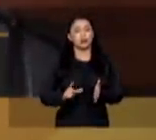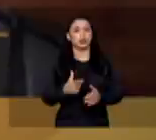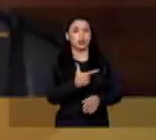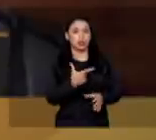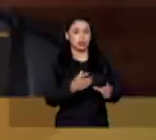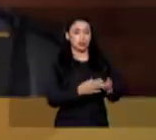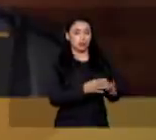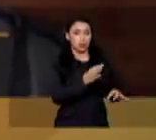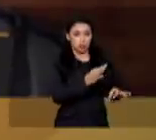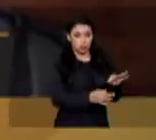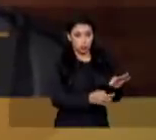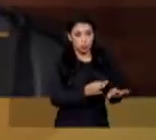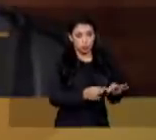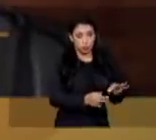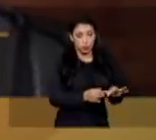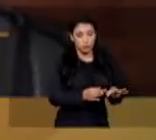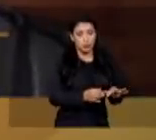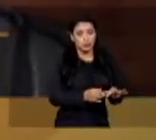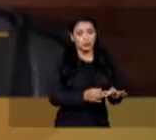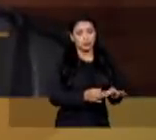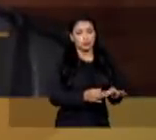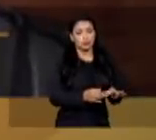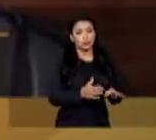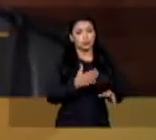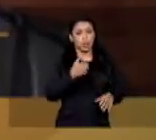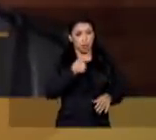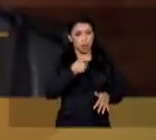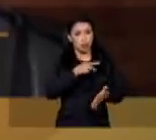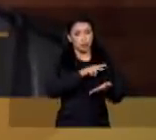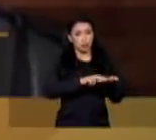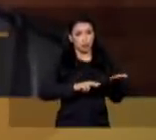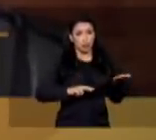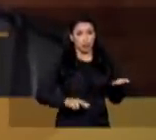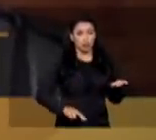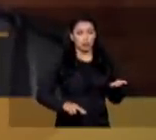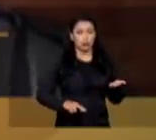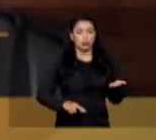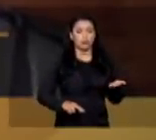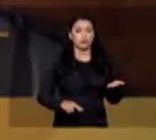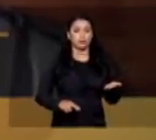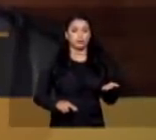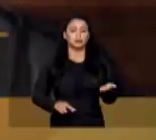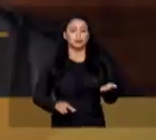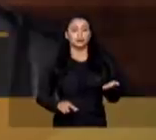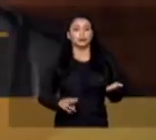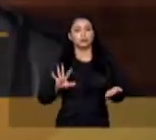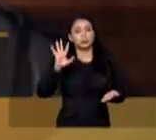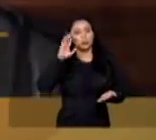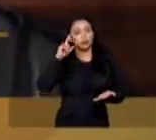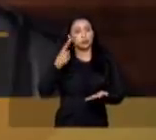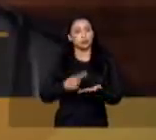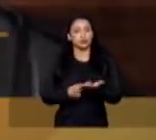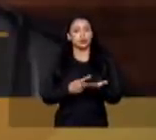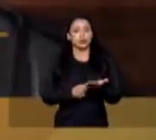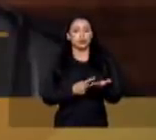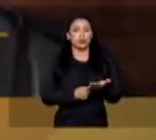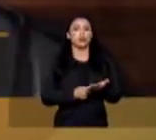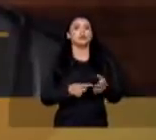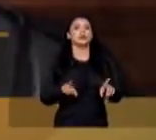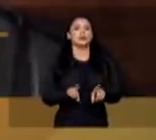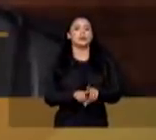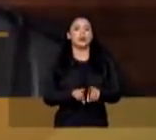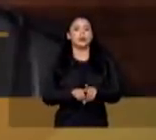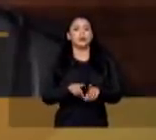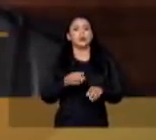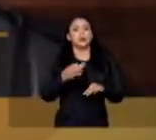segunda turma de minha relatoria, redator para o acórdão, o eminente ministro Gilmar